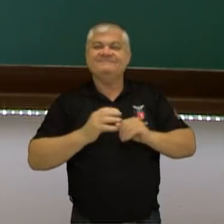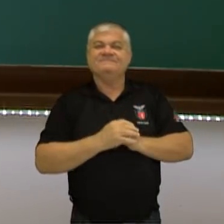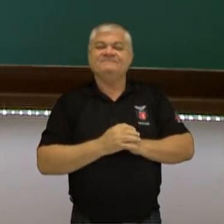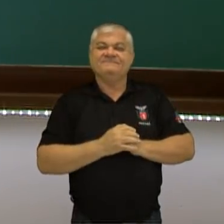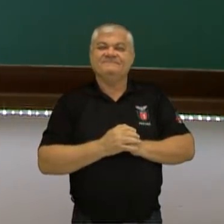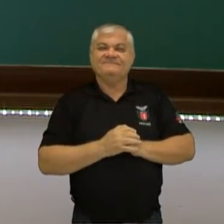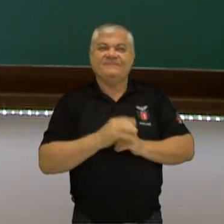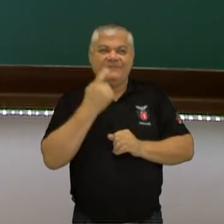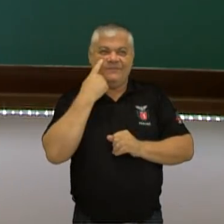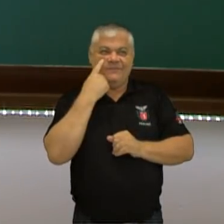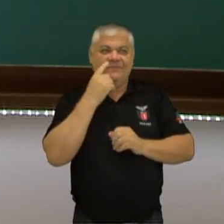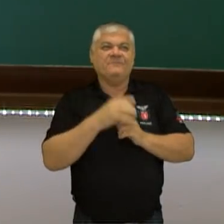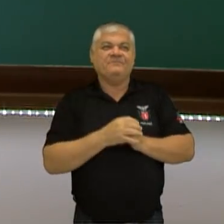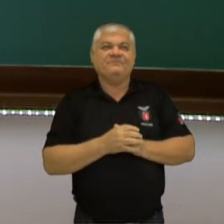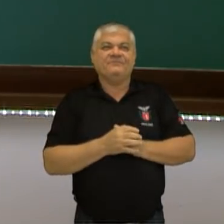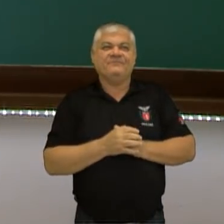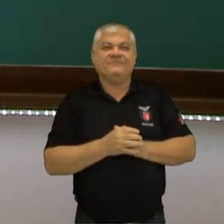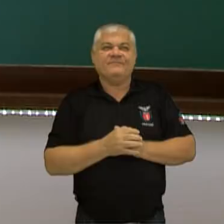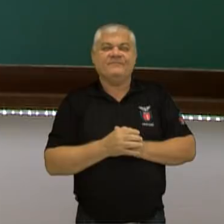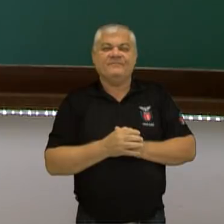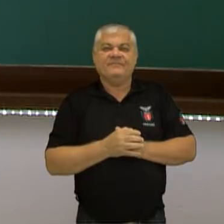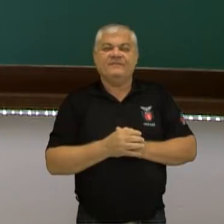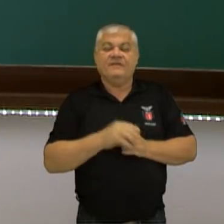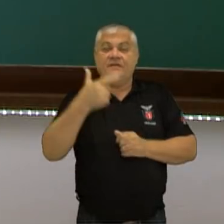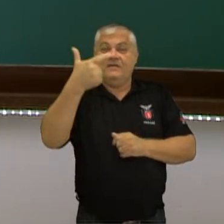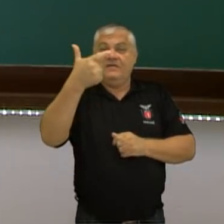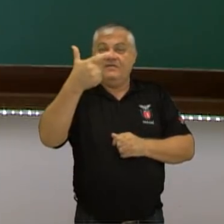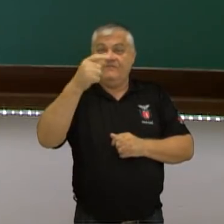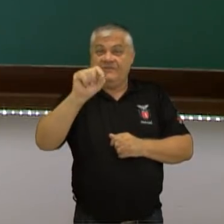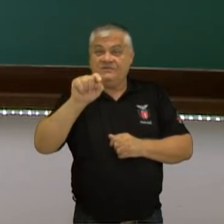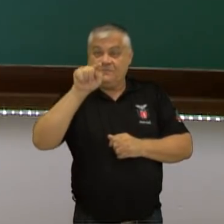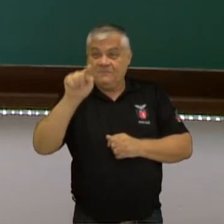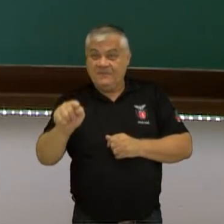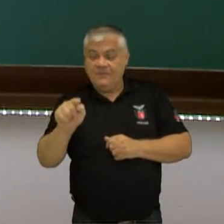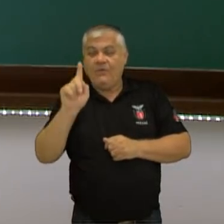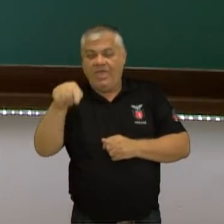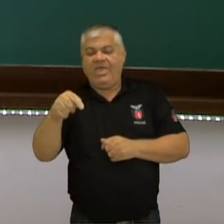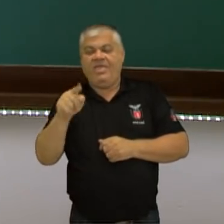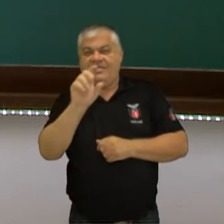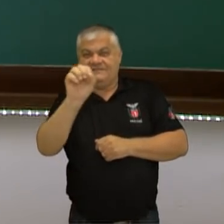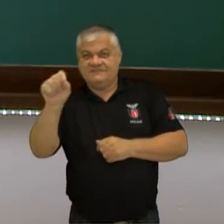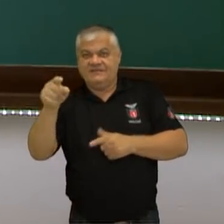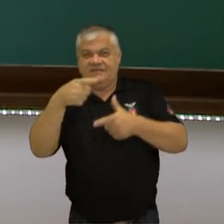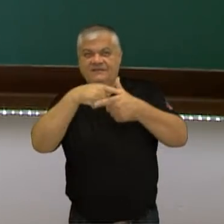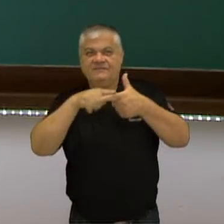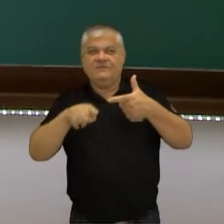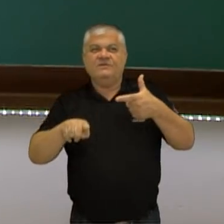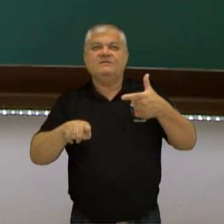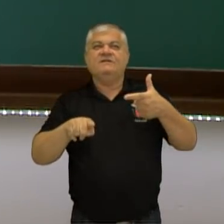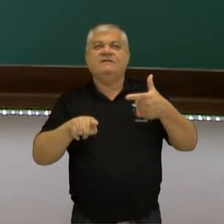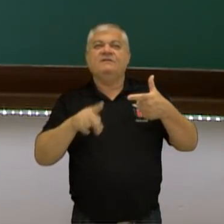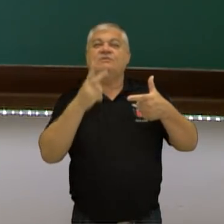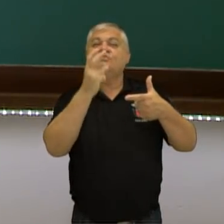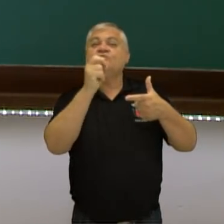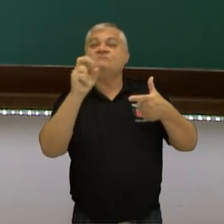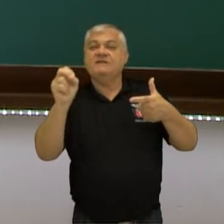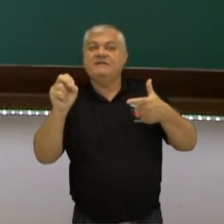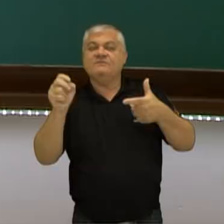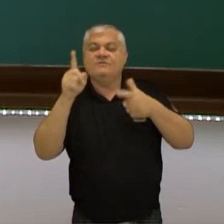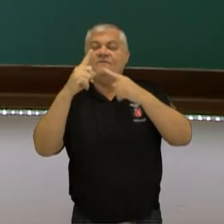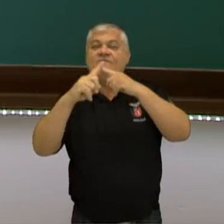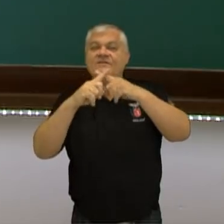Então, confere lá comigo. Olha lá. 20 mil dividido por 100 é 200. 200 vezes